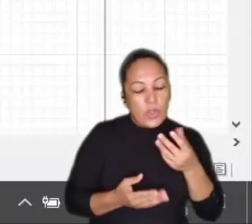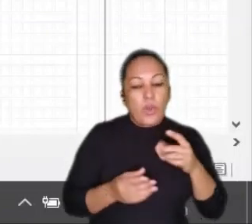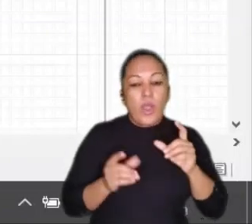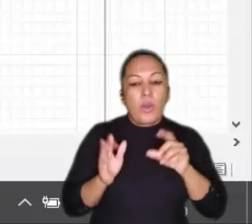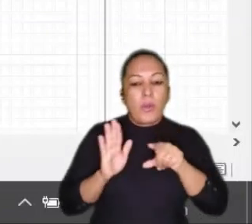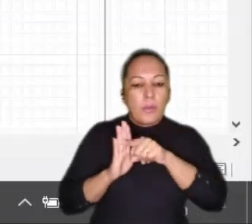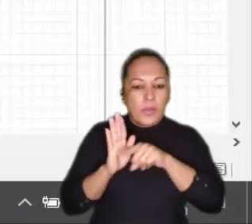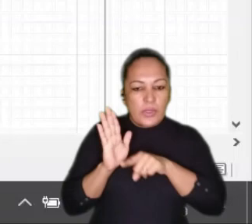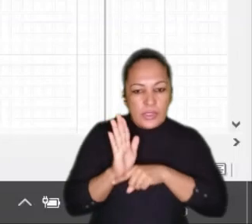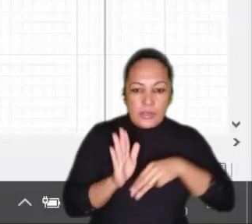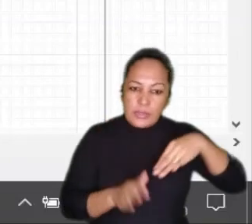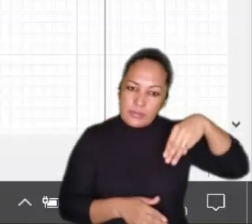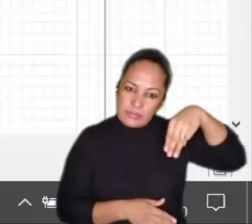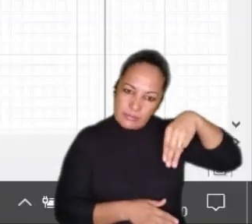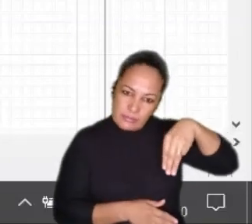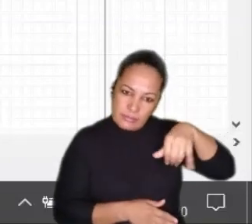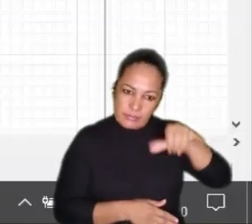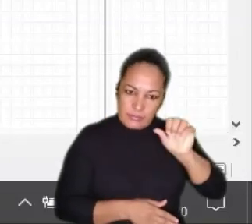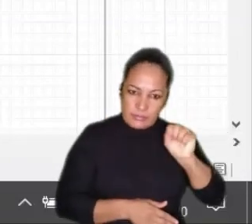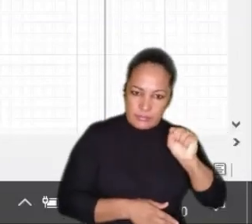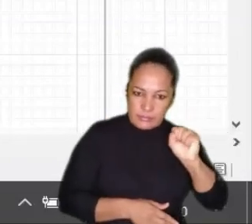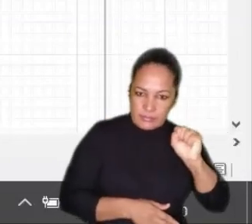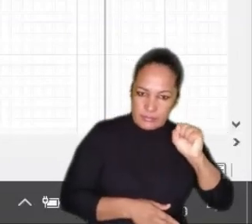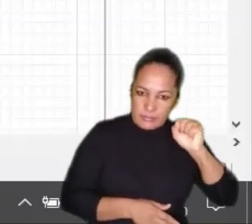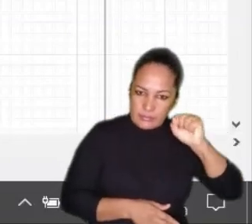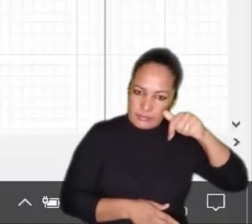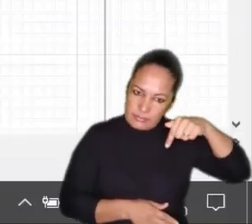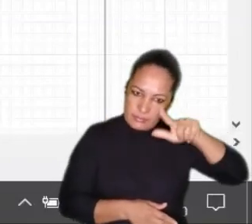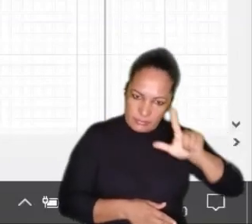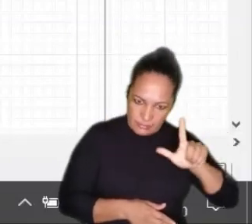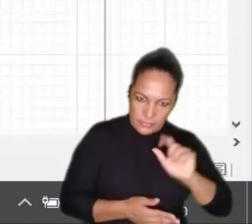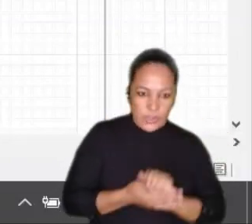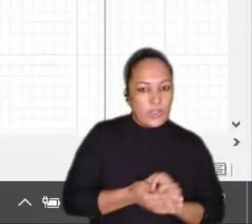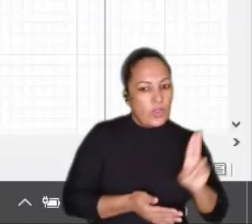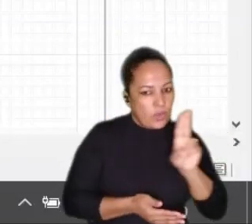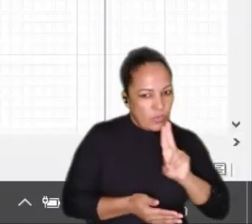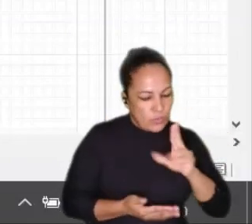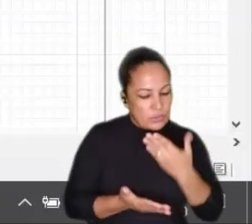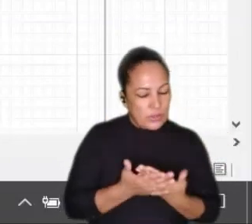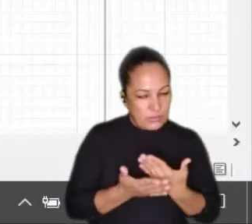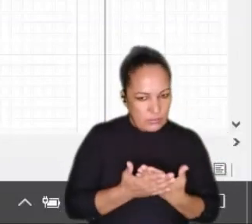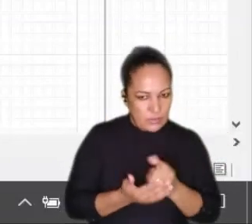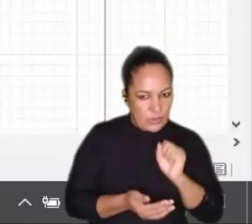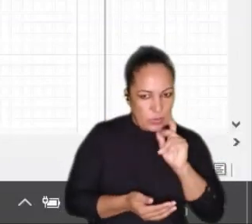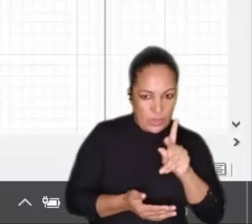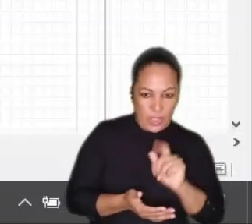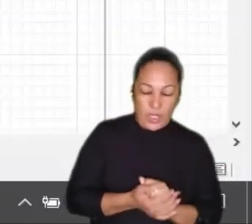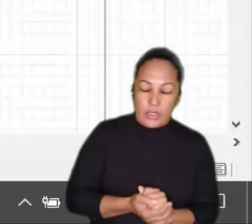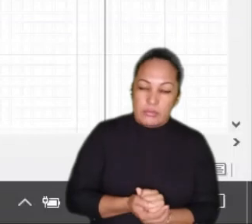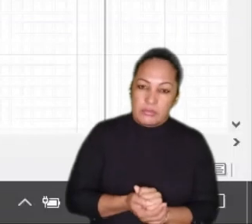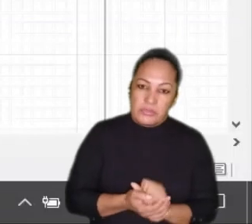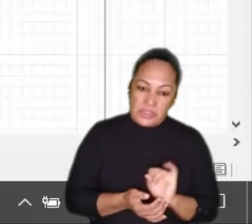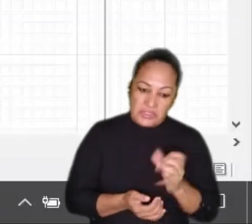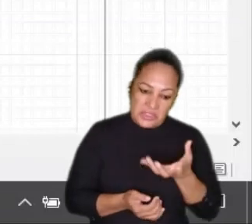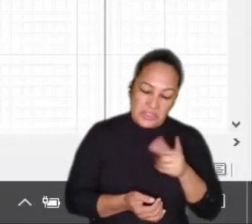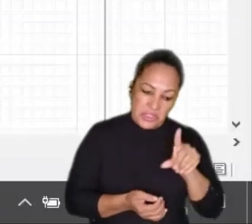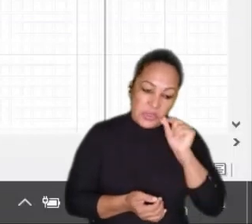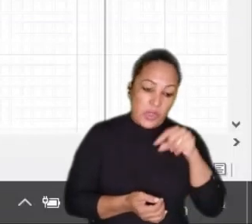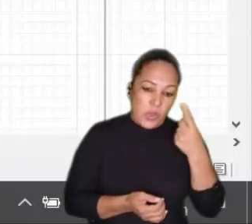do MySQL, tá? Mas se você já tem experiência com o Postgre, pode usar, não tem nenhum problema para mim não, tá